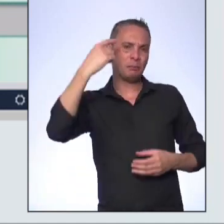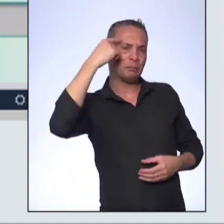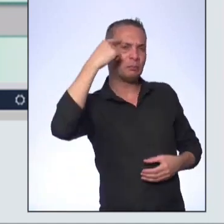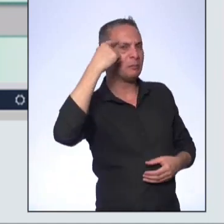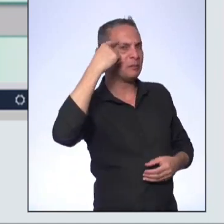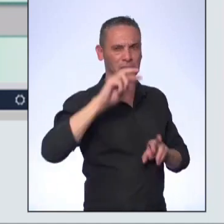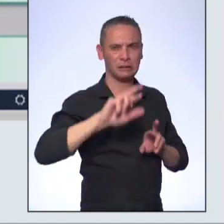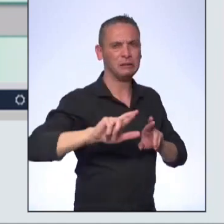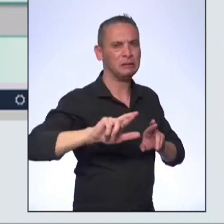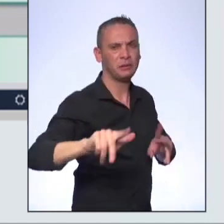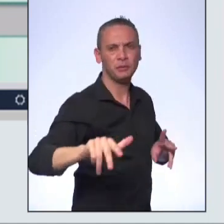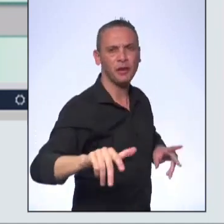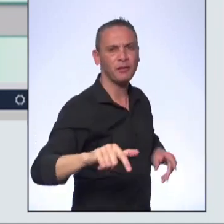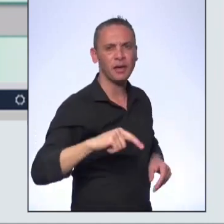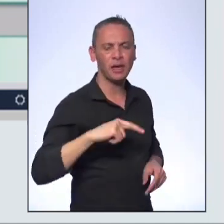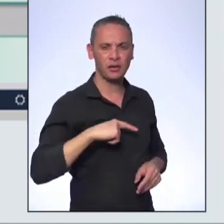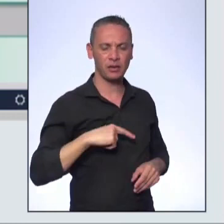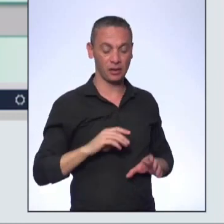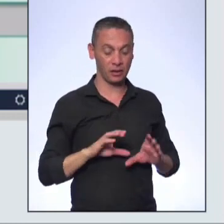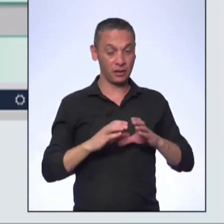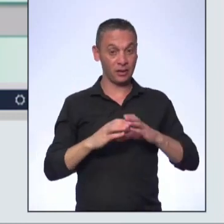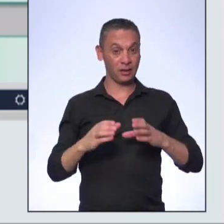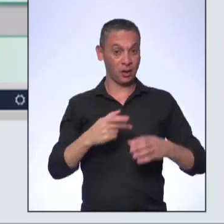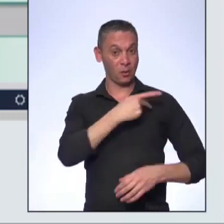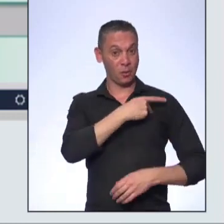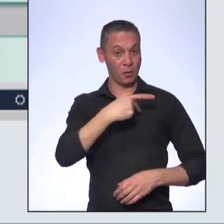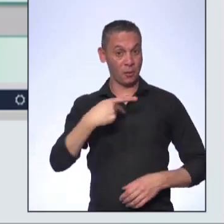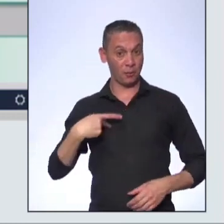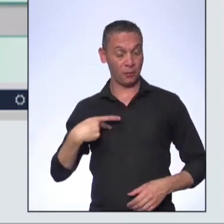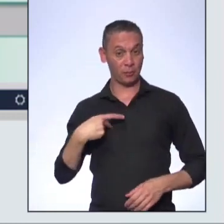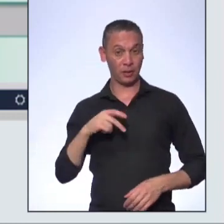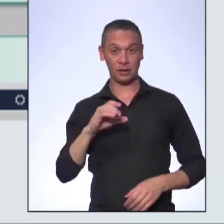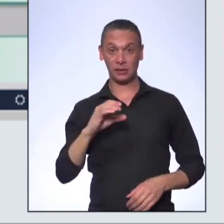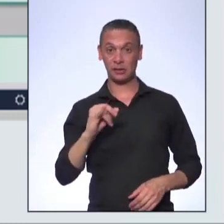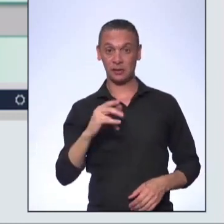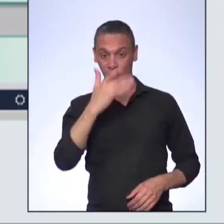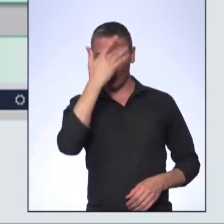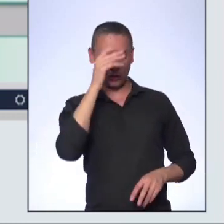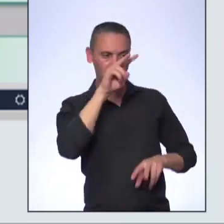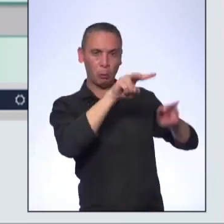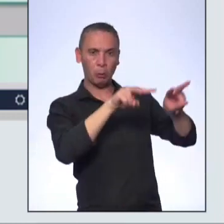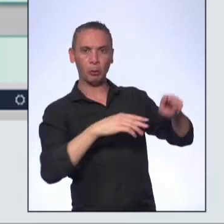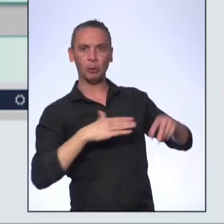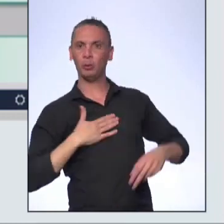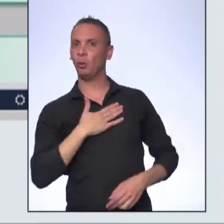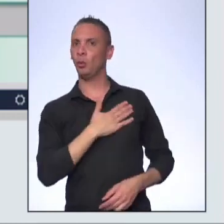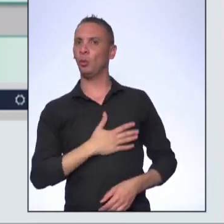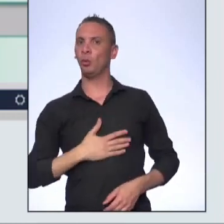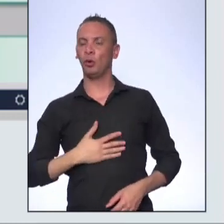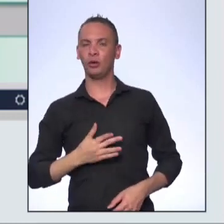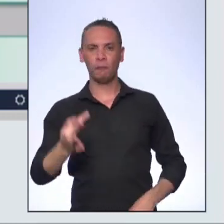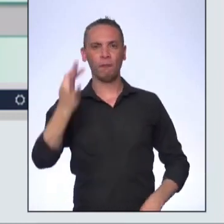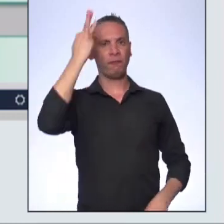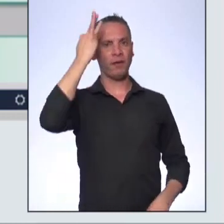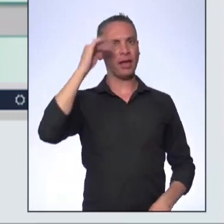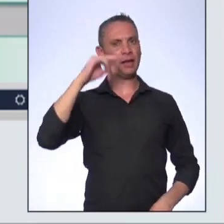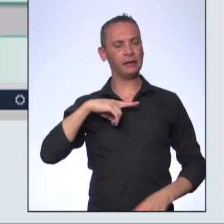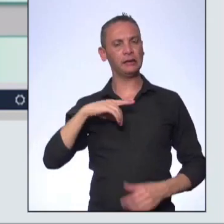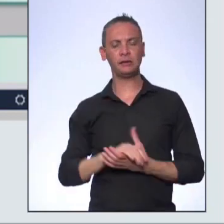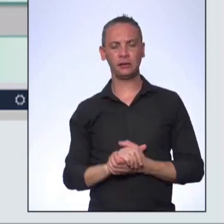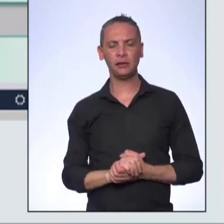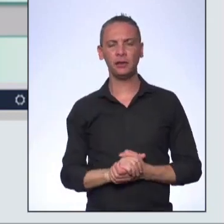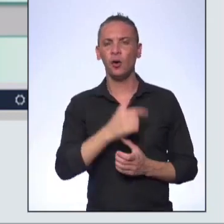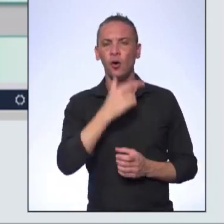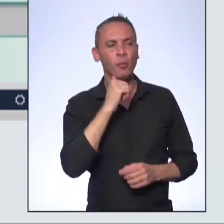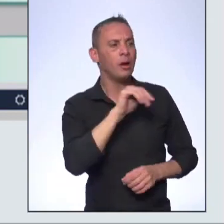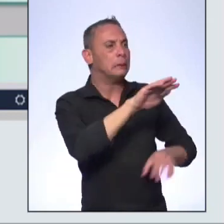diferente e a popularidade de Padre Cícero alcançava as alturas pela fé do povo. Padre Cícero era constantemente